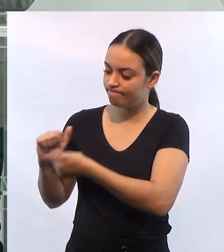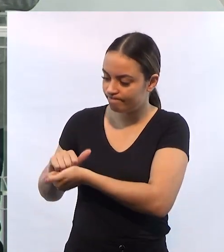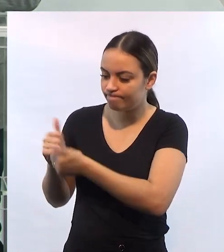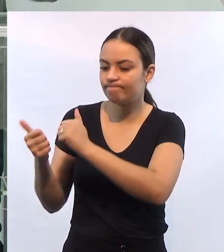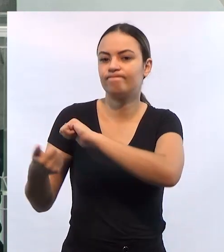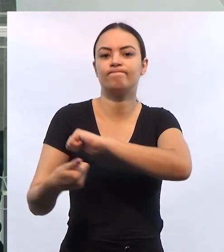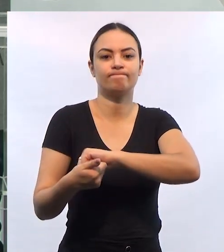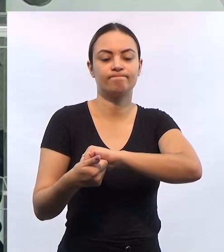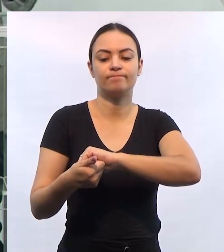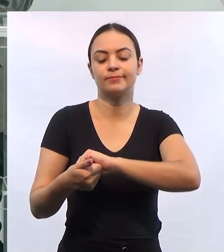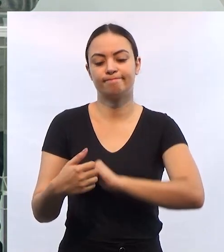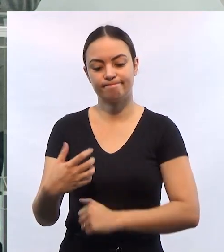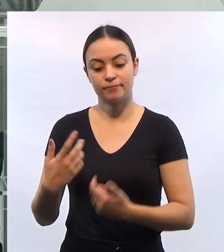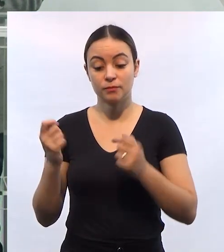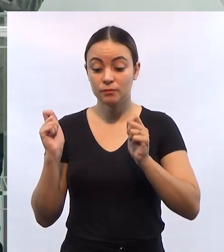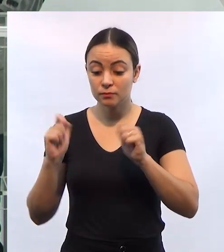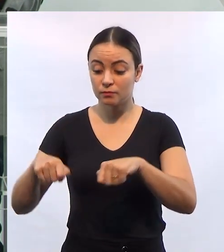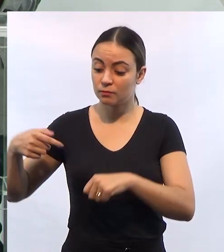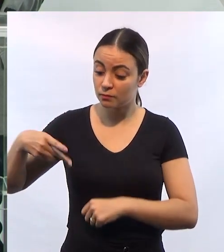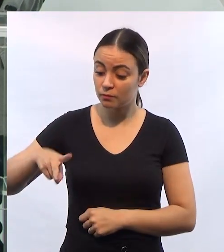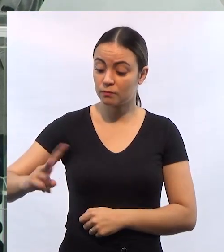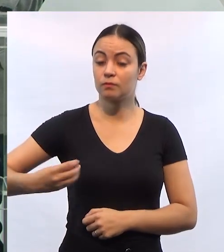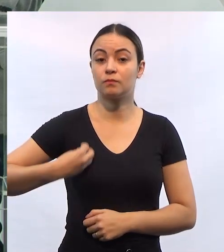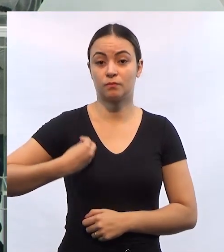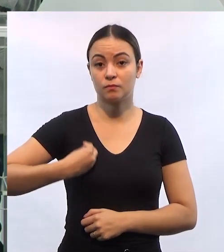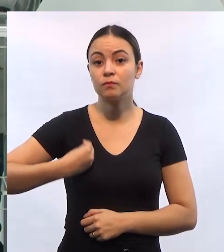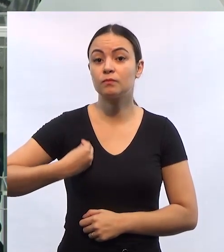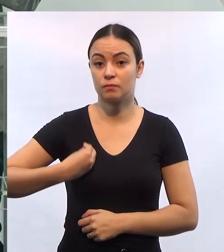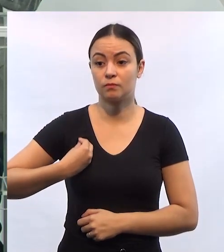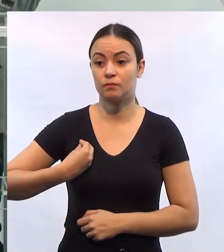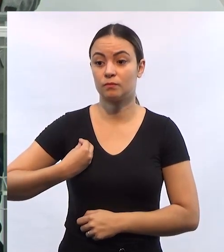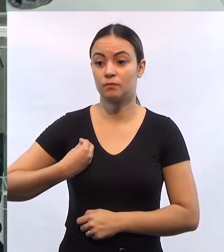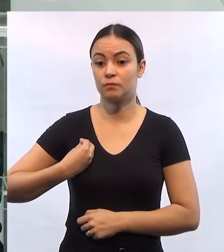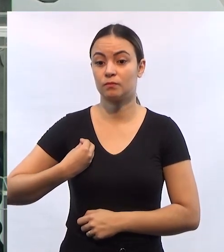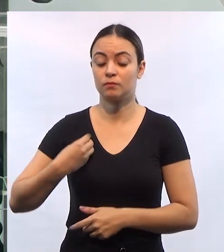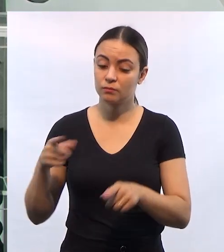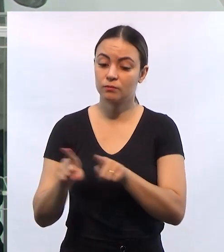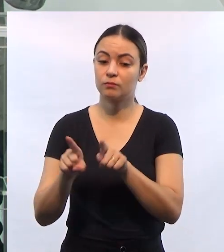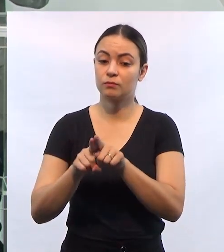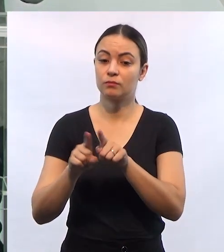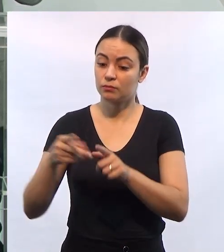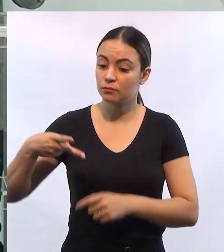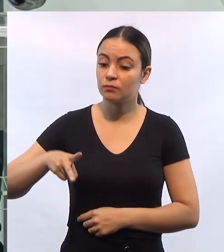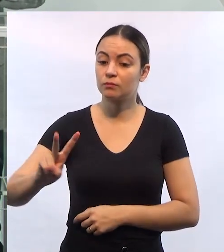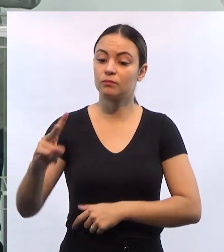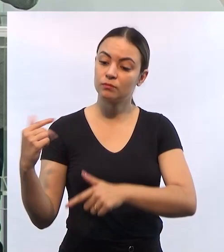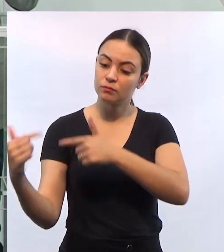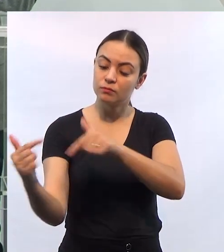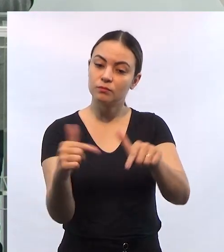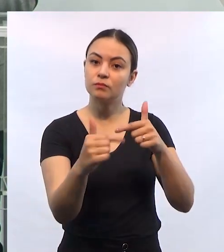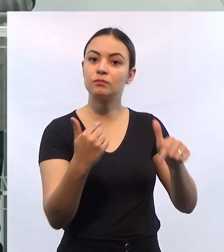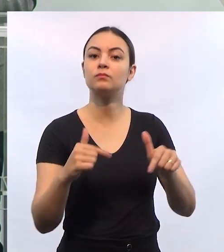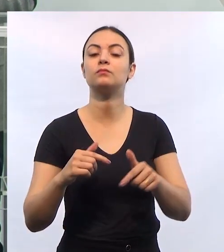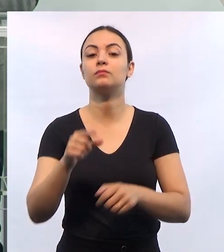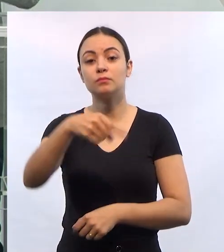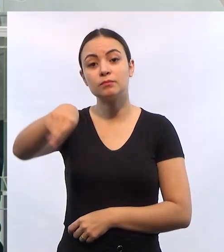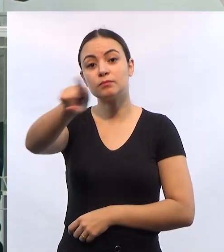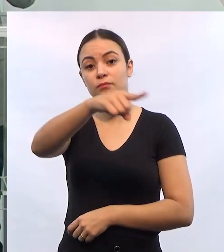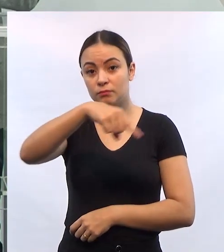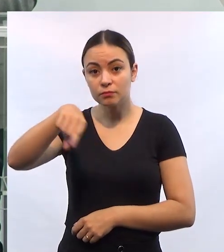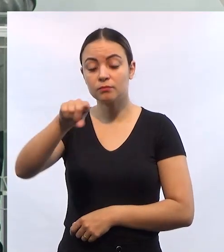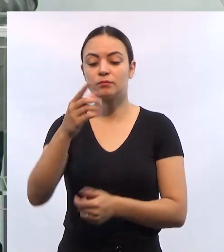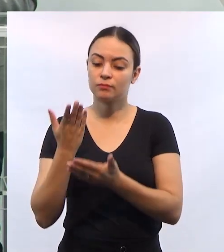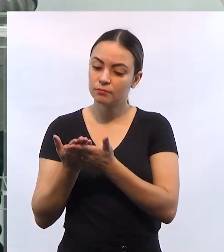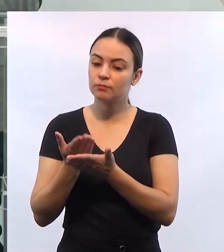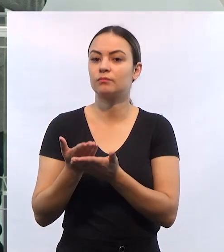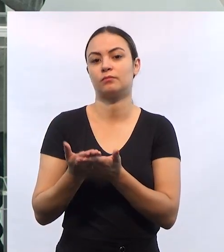nos adaptar até para podermos sobreviver, tá? Sobreviver e se manter no mercado de trabalho, seja lá onde for. Você está